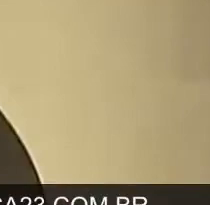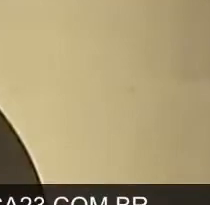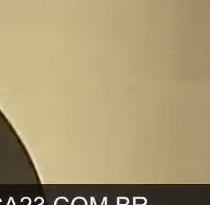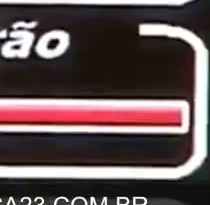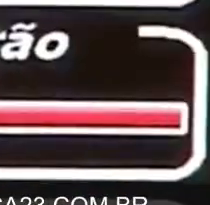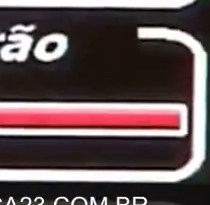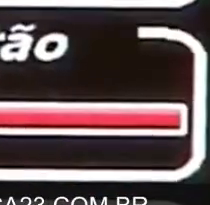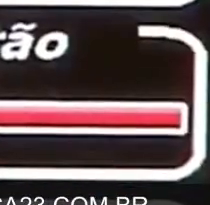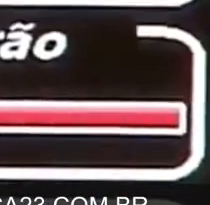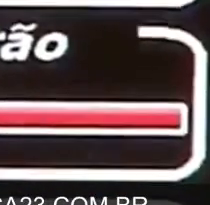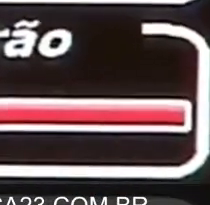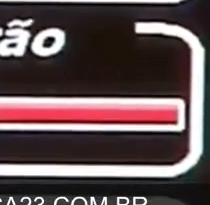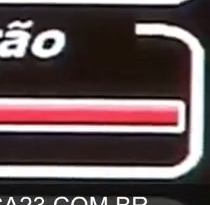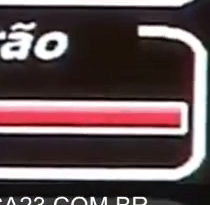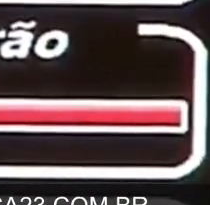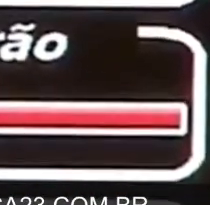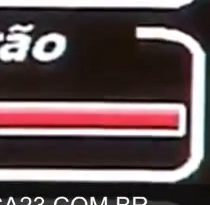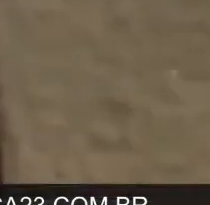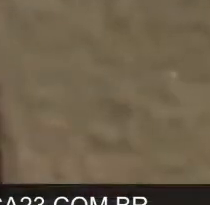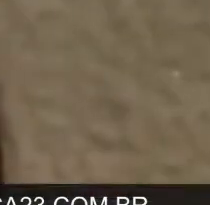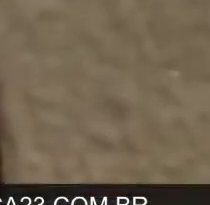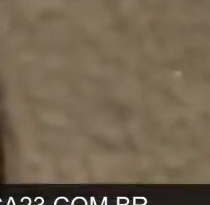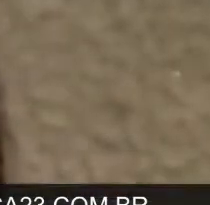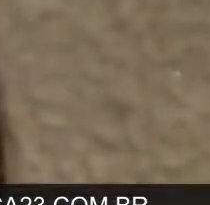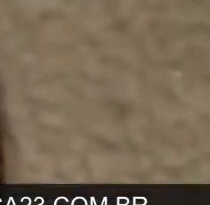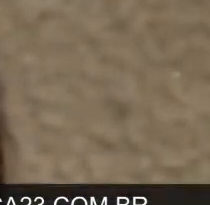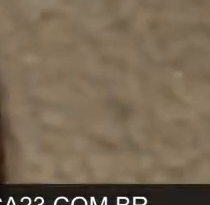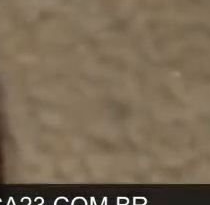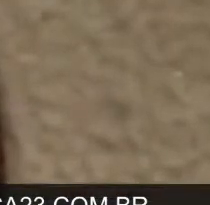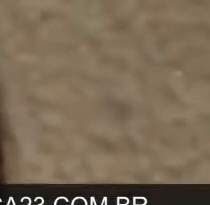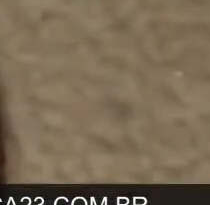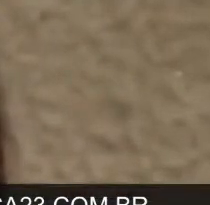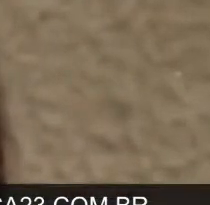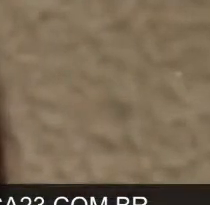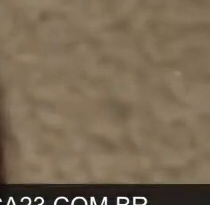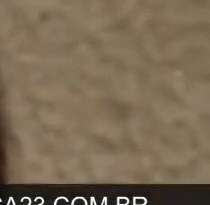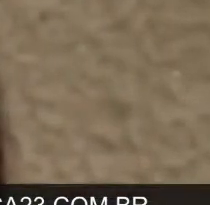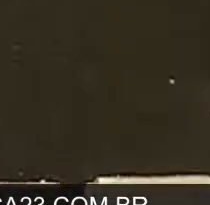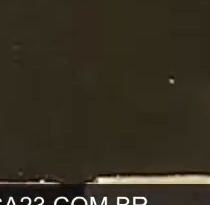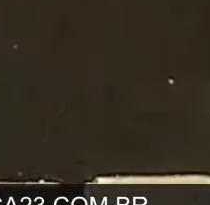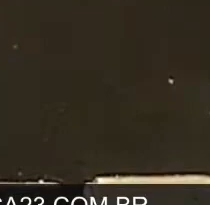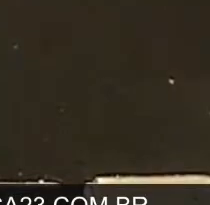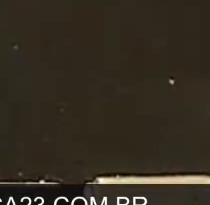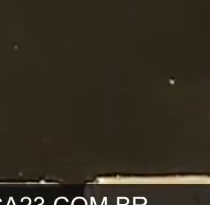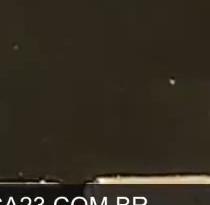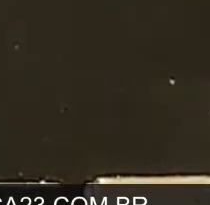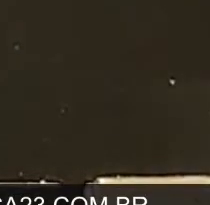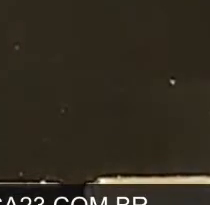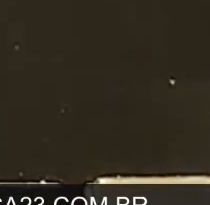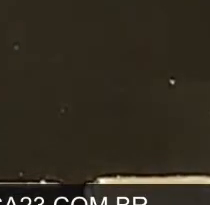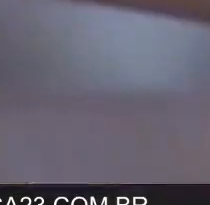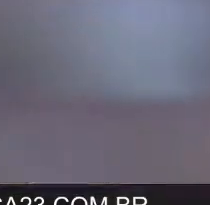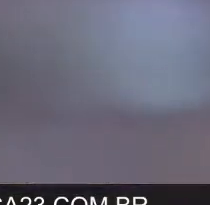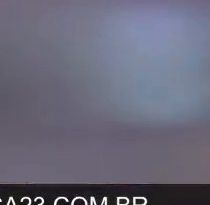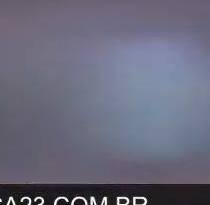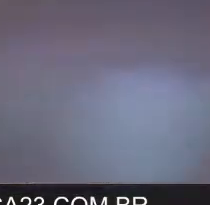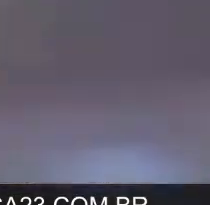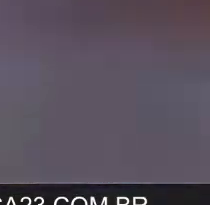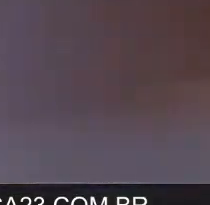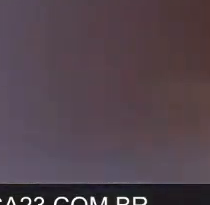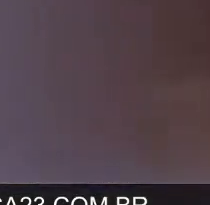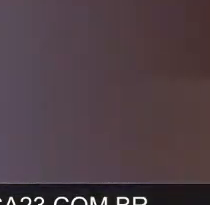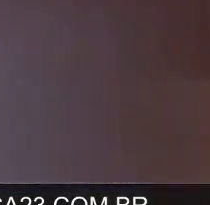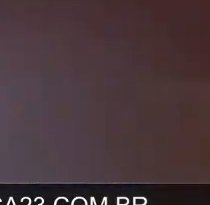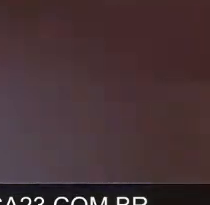região de Franca, é a região conhecida como Alta Mogiana, que tem excelência na qualidade de